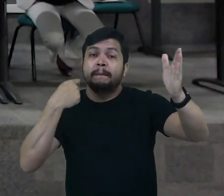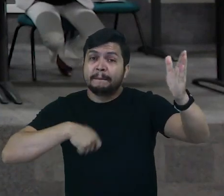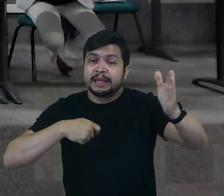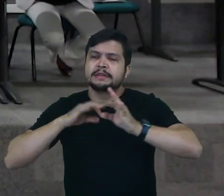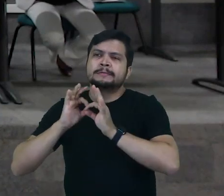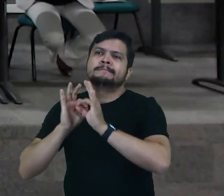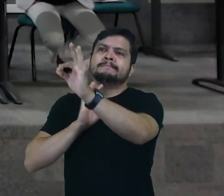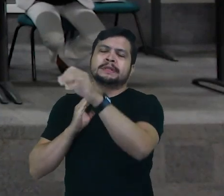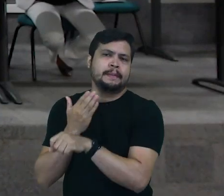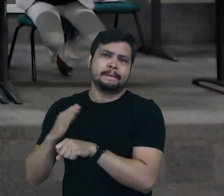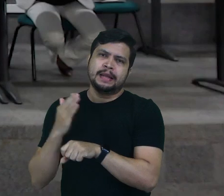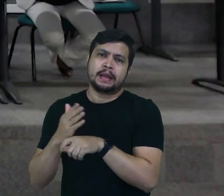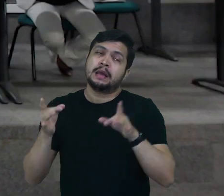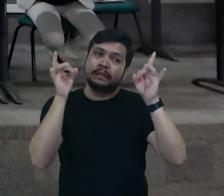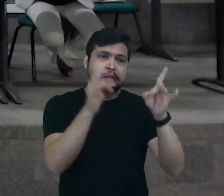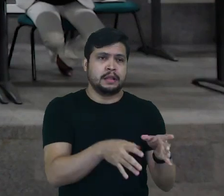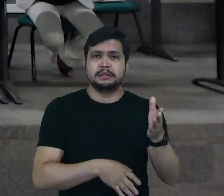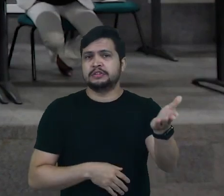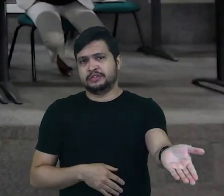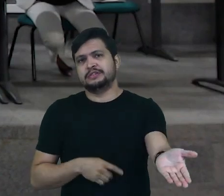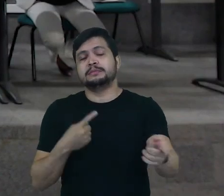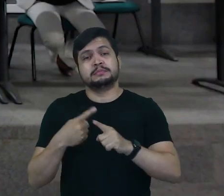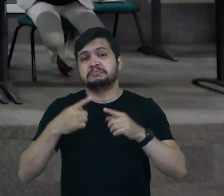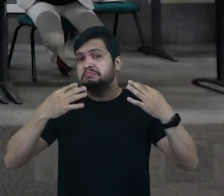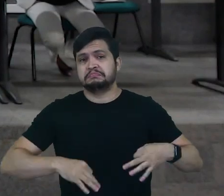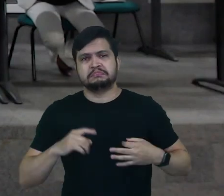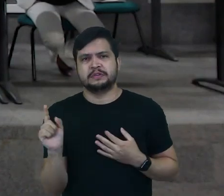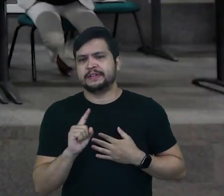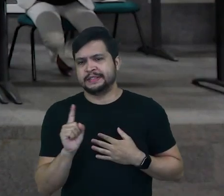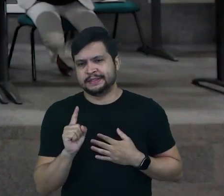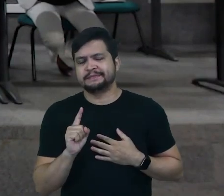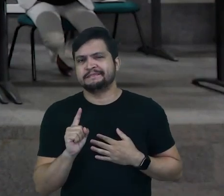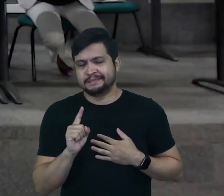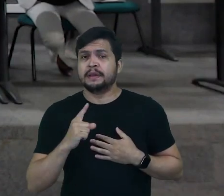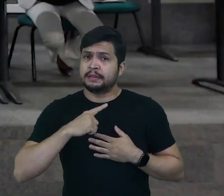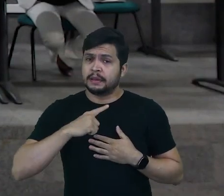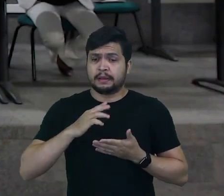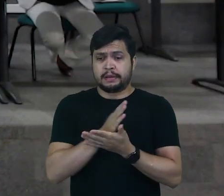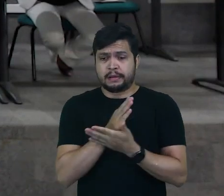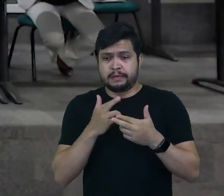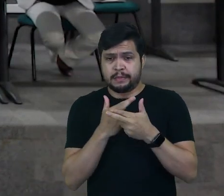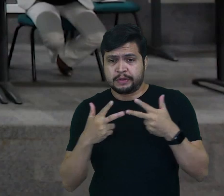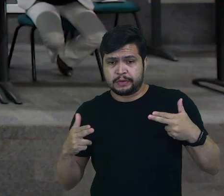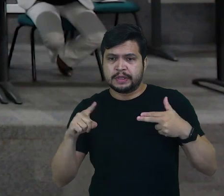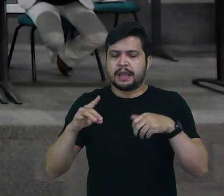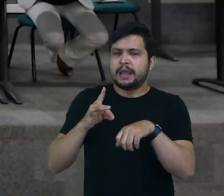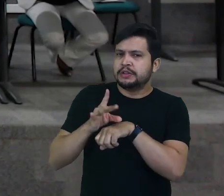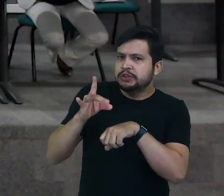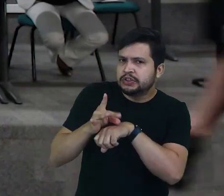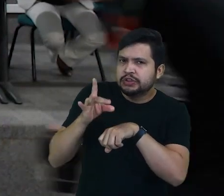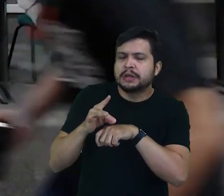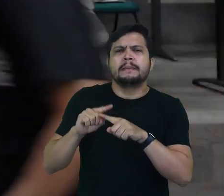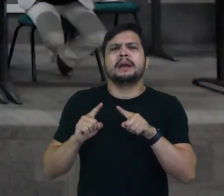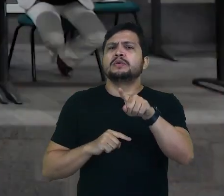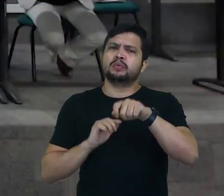o longão. Então, assim, desiste da maratona, porque não vai dar certo. Então, assim, tem algumas coisas que são